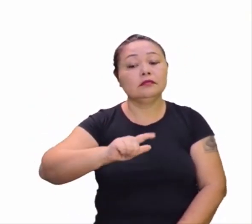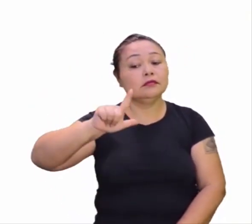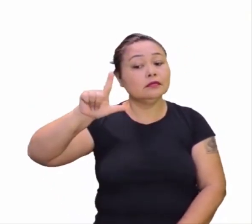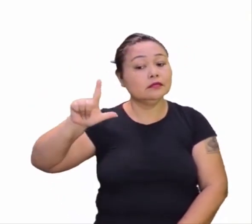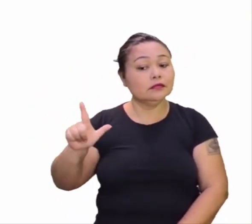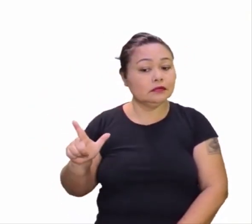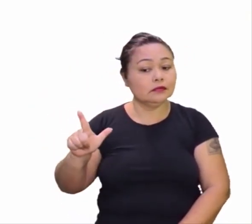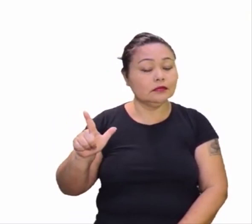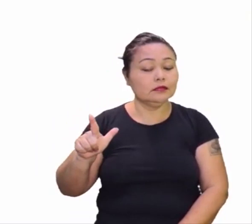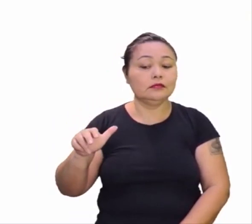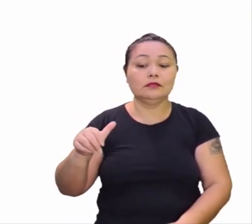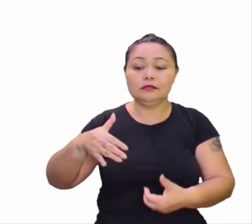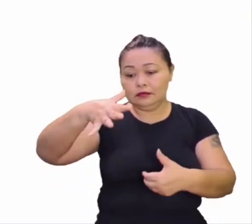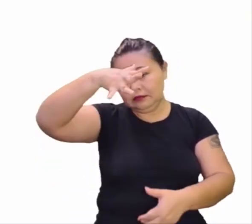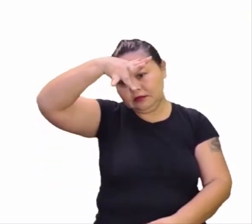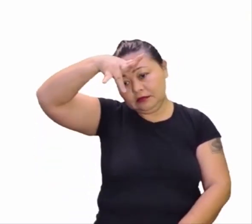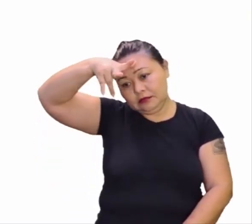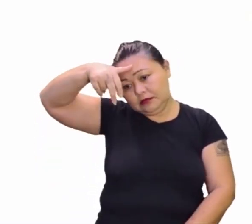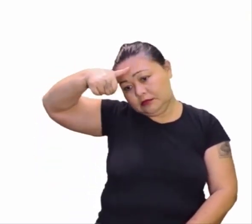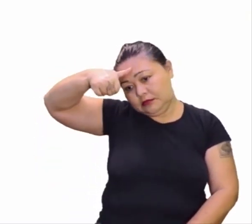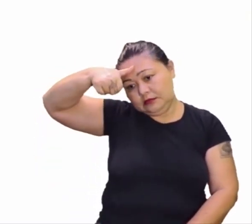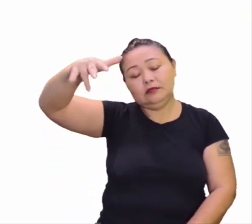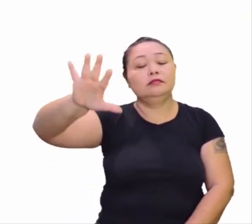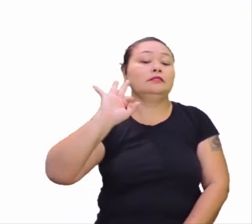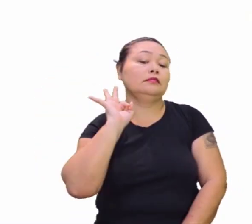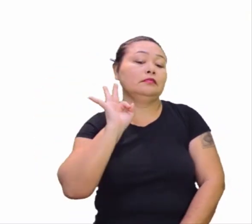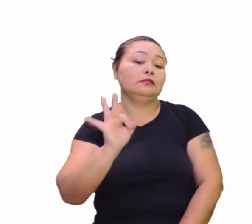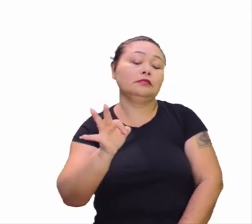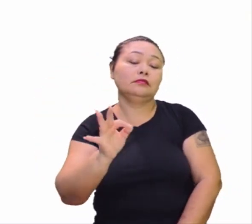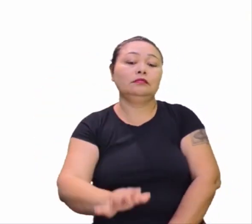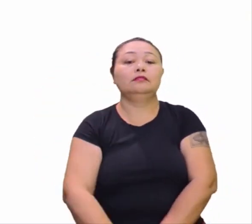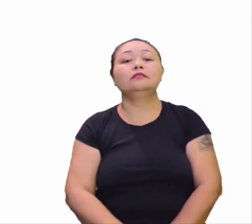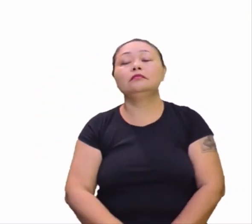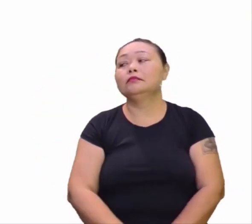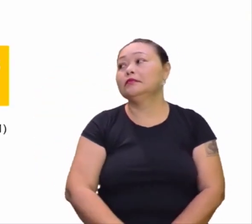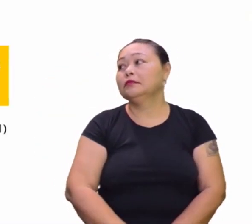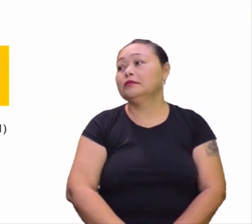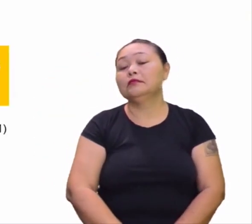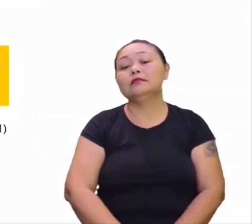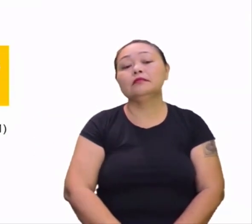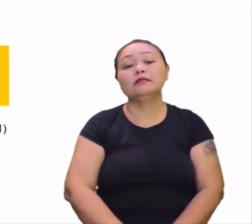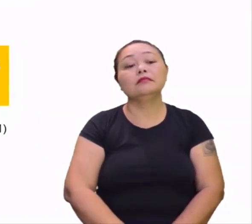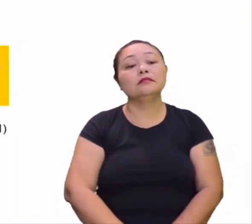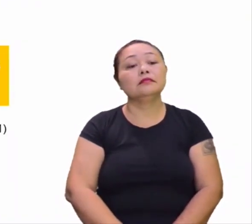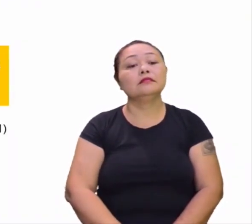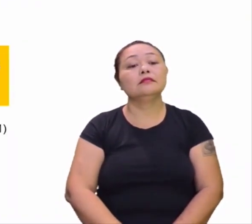E a leste, o Mato Grosso. O Mato Grosso. Exatamente.